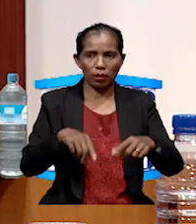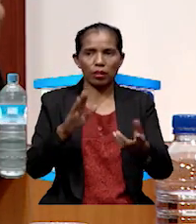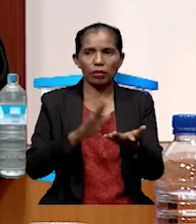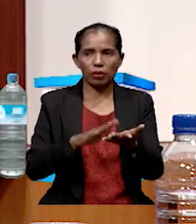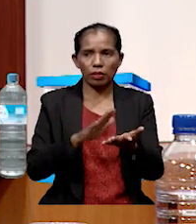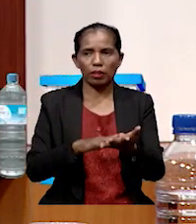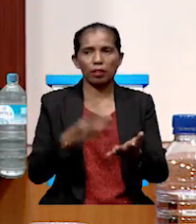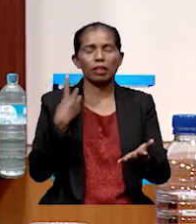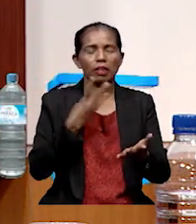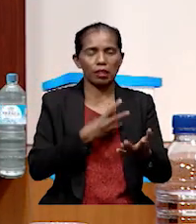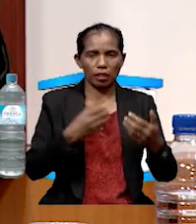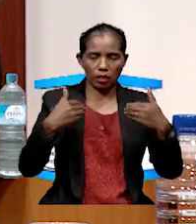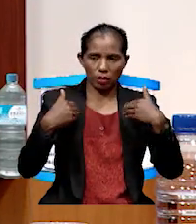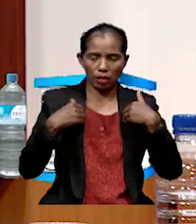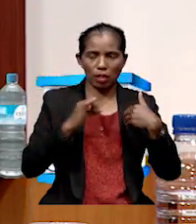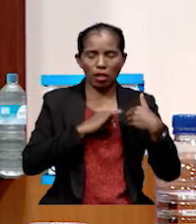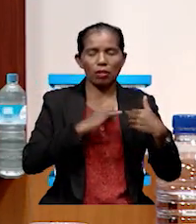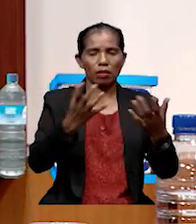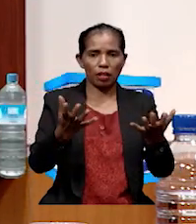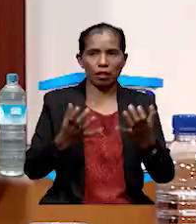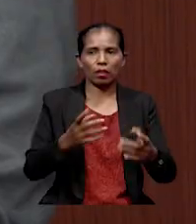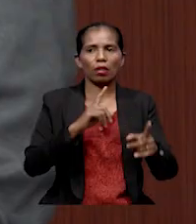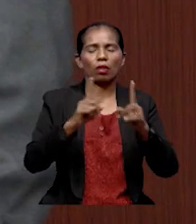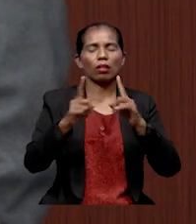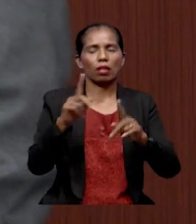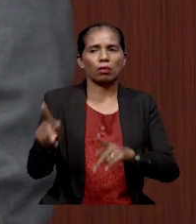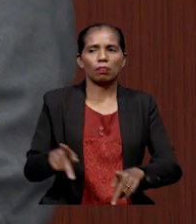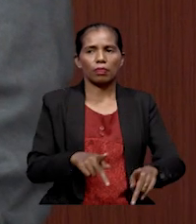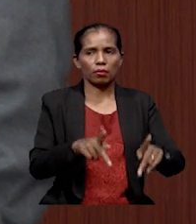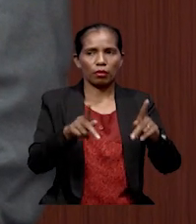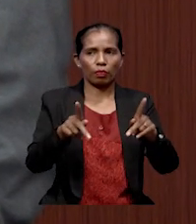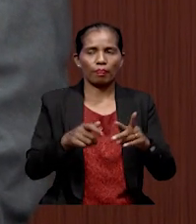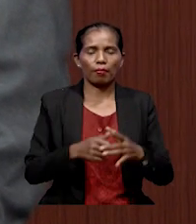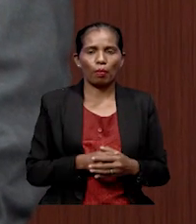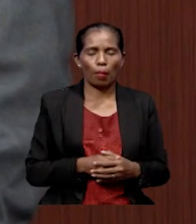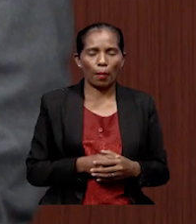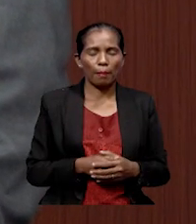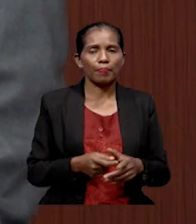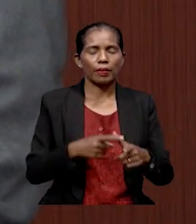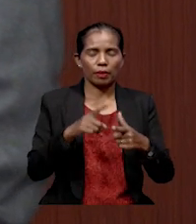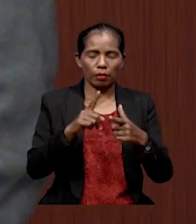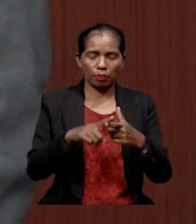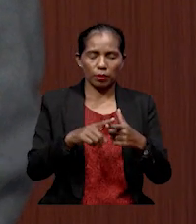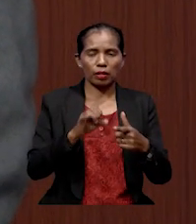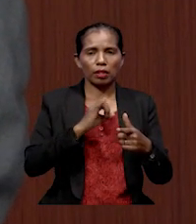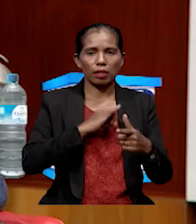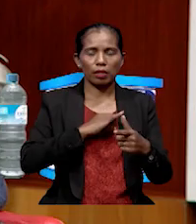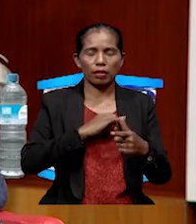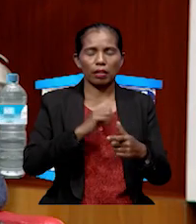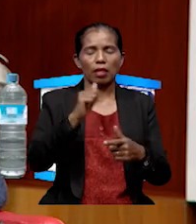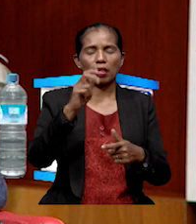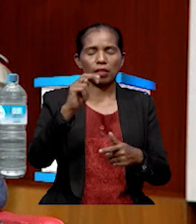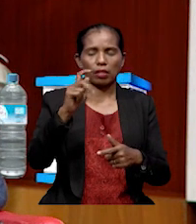oportunidade de me ir e ter a cara para tu ver qual é o público. Nunemos candidato presidente da República, Antero Bendito da